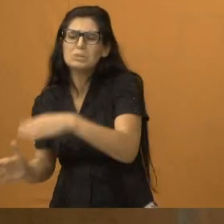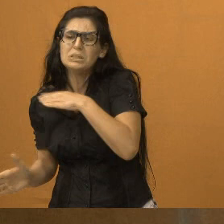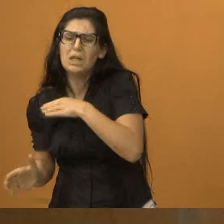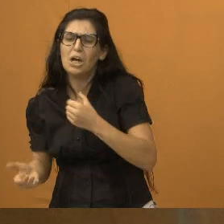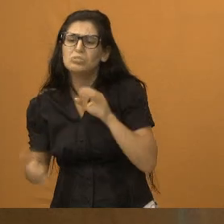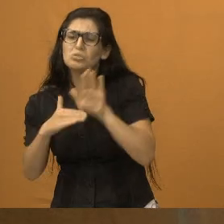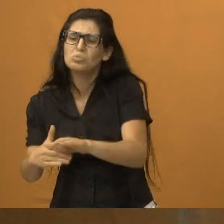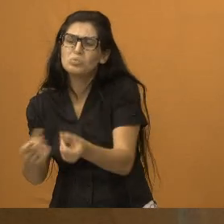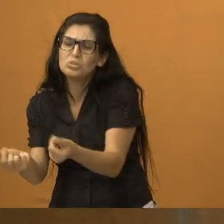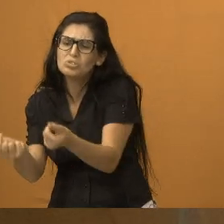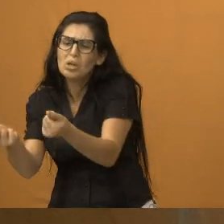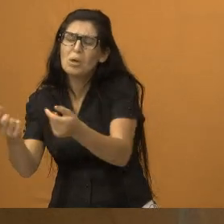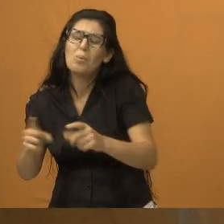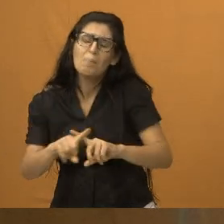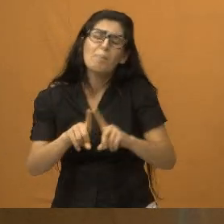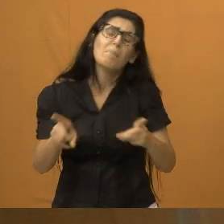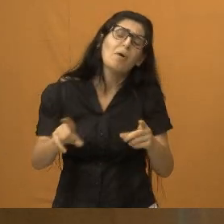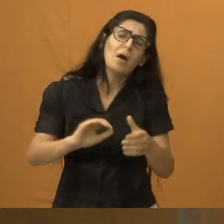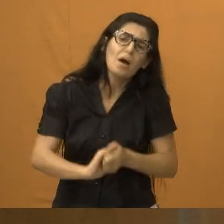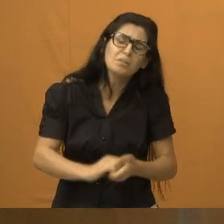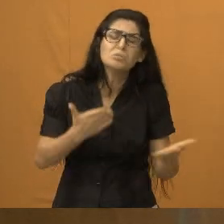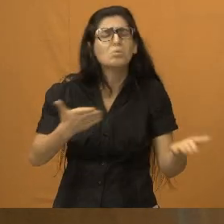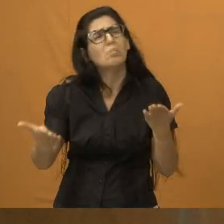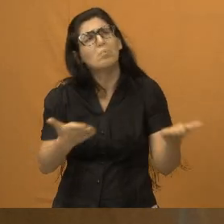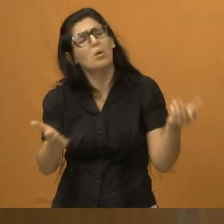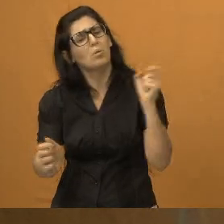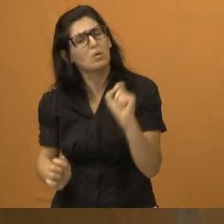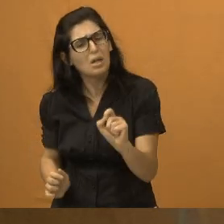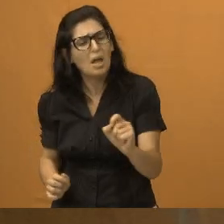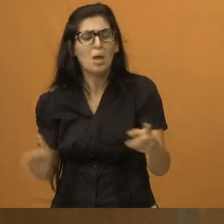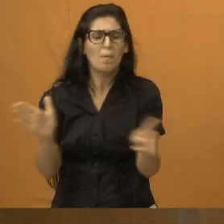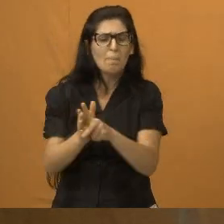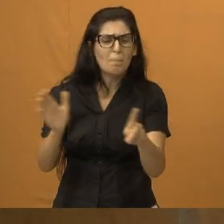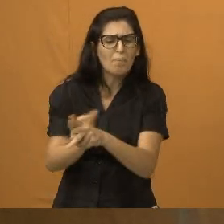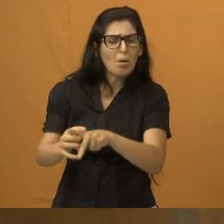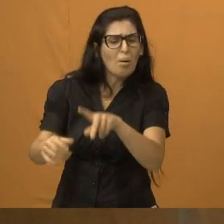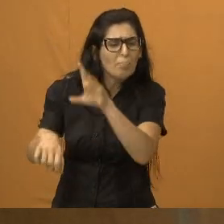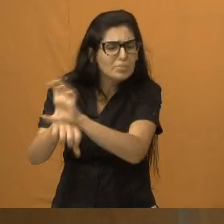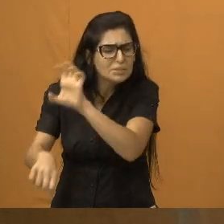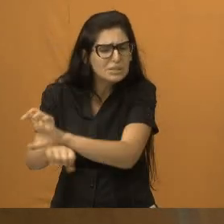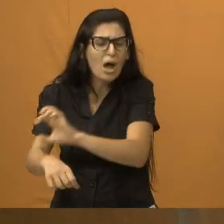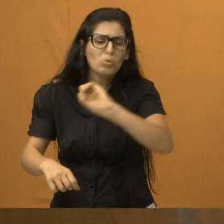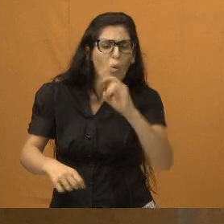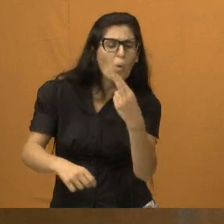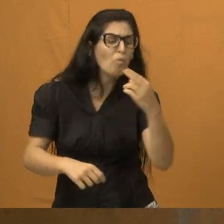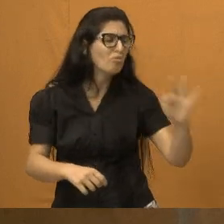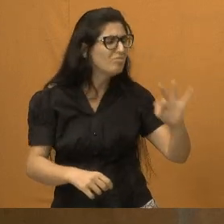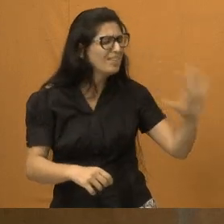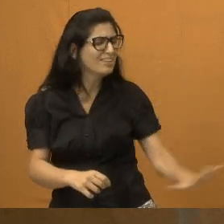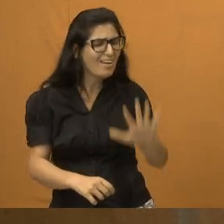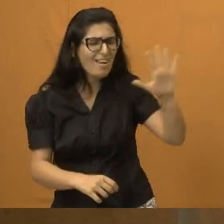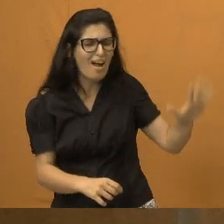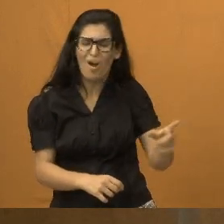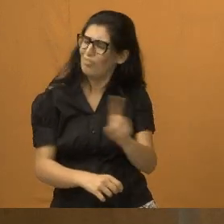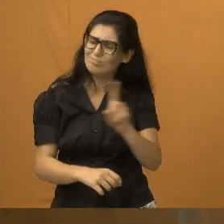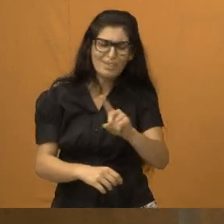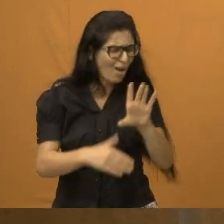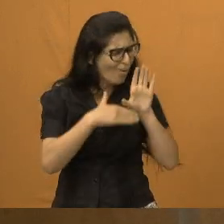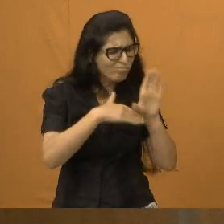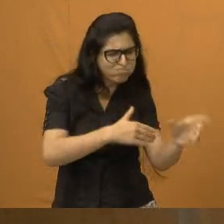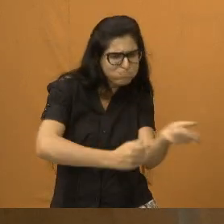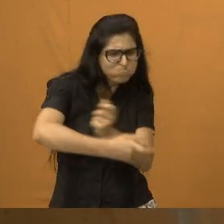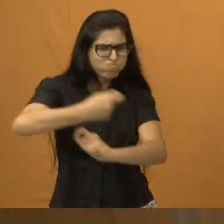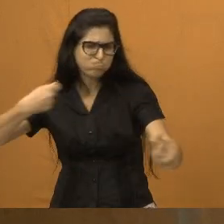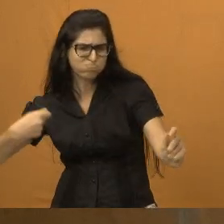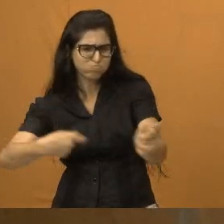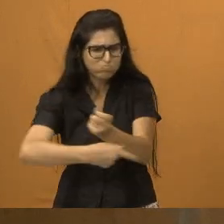vocês viram um número muito grande aí, ela se ocorre porque o próprio Estado ou federal, ele não repassou esses valores. Quando